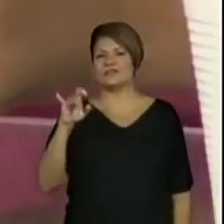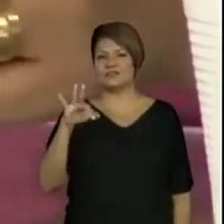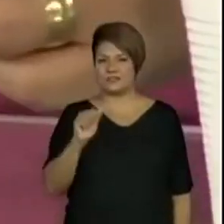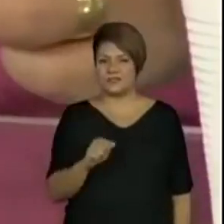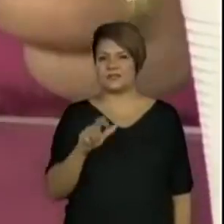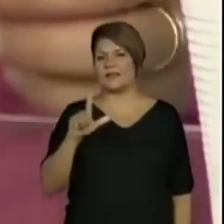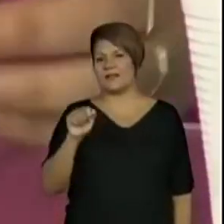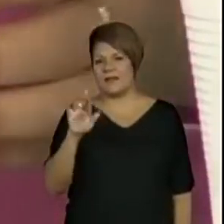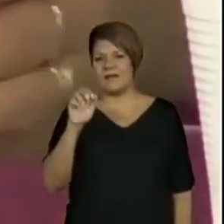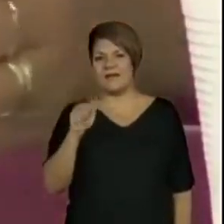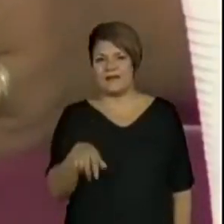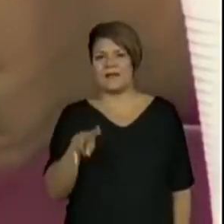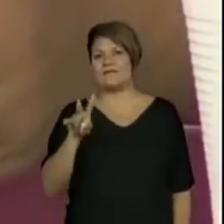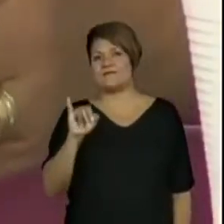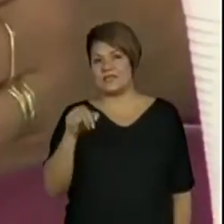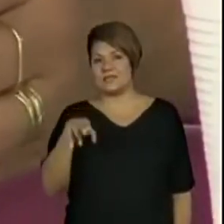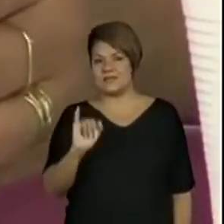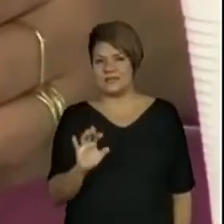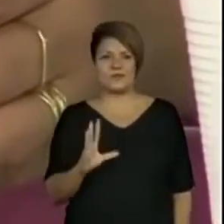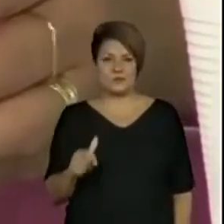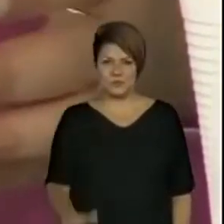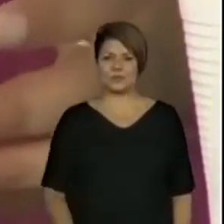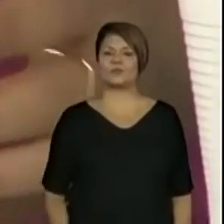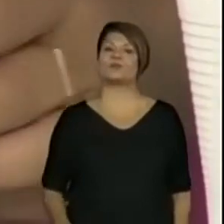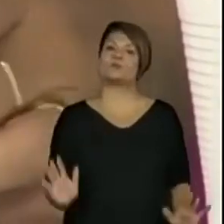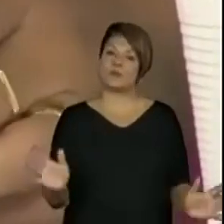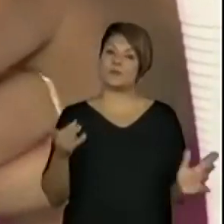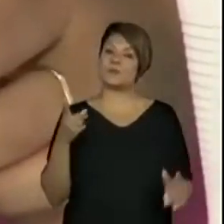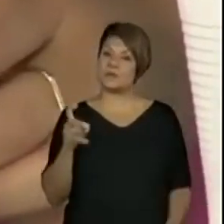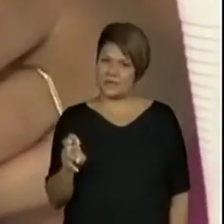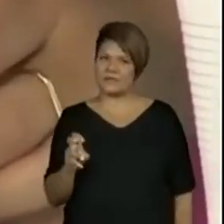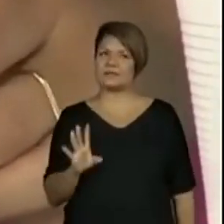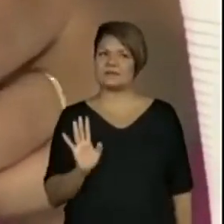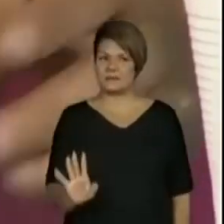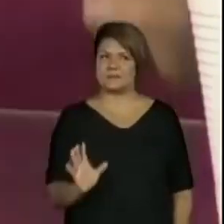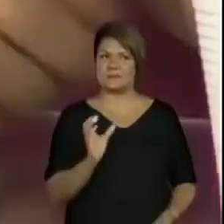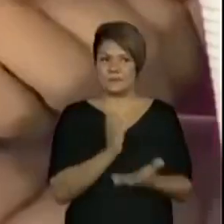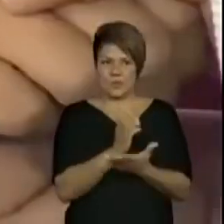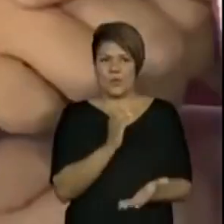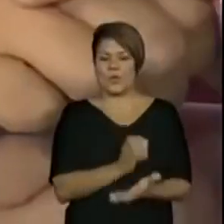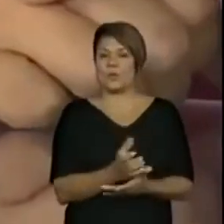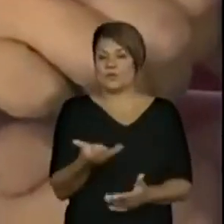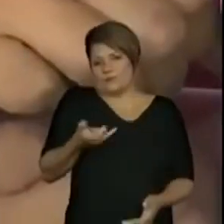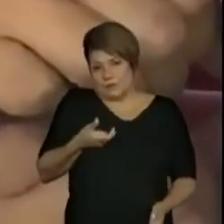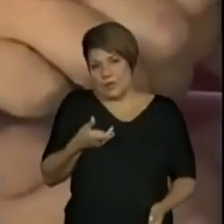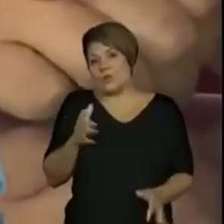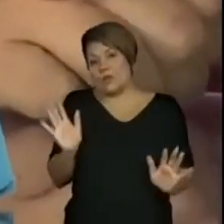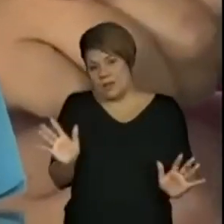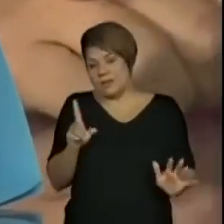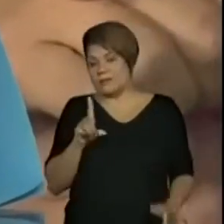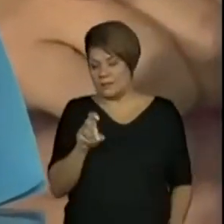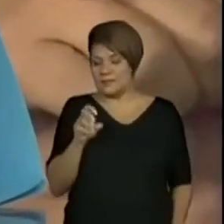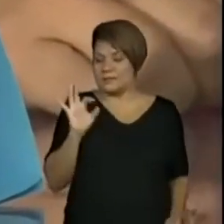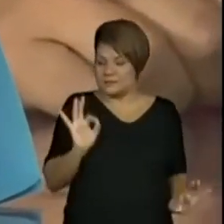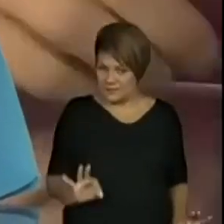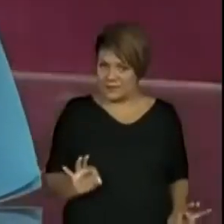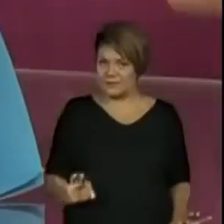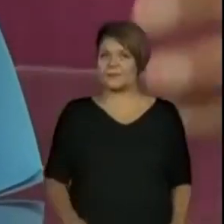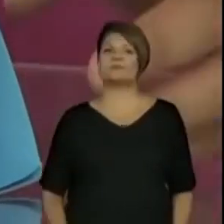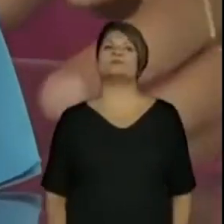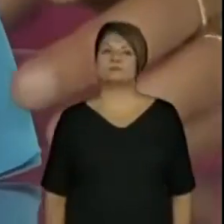então, Lara. Então, vamos colocar aqui a plaquinha 15, professora Kelly. Então, neste copinho, vocês estão falando que tem 15, correto?